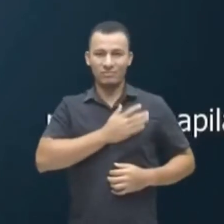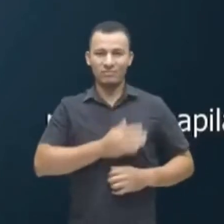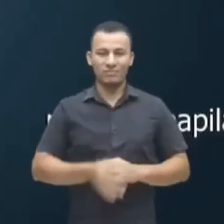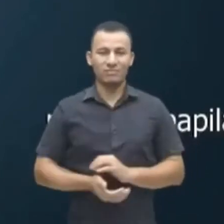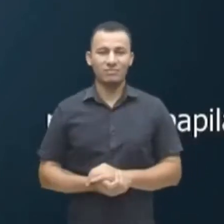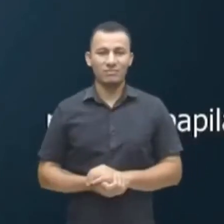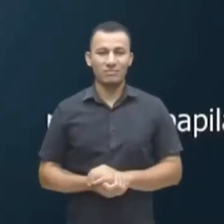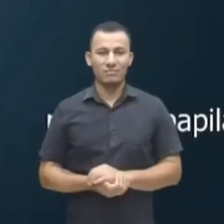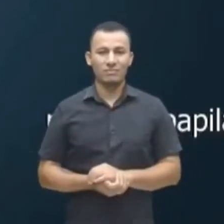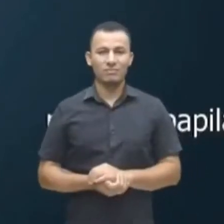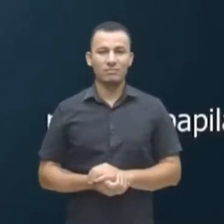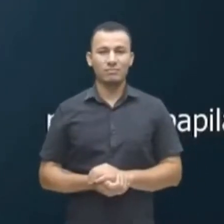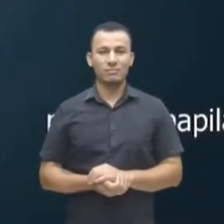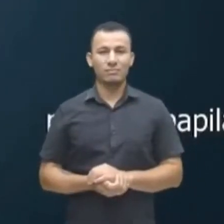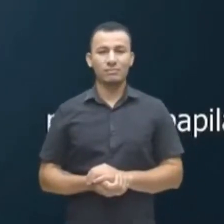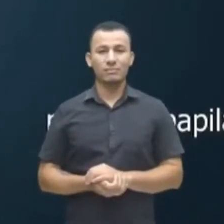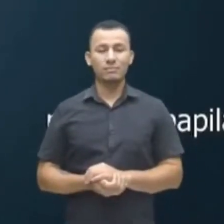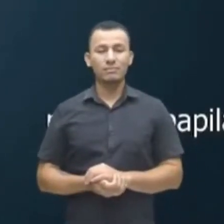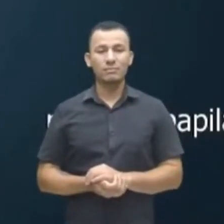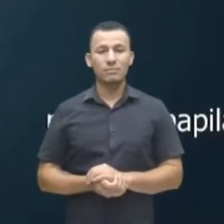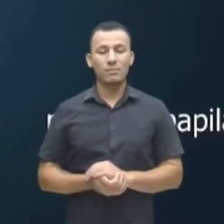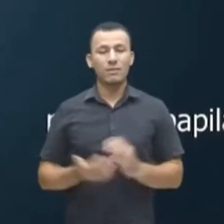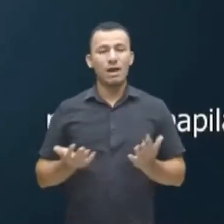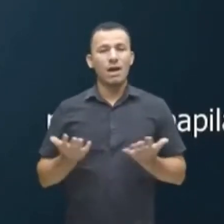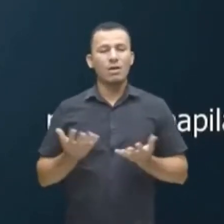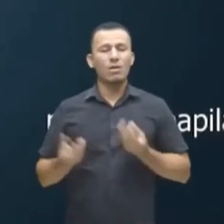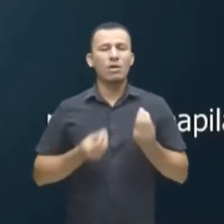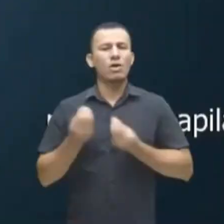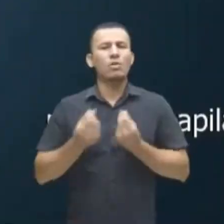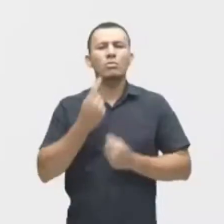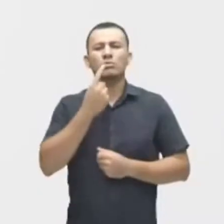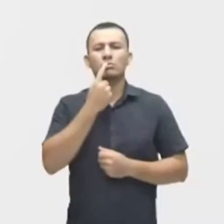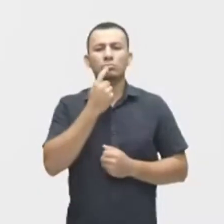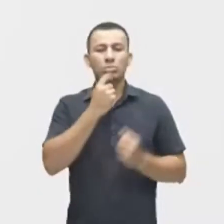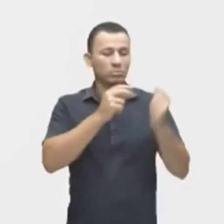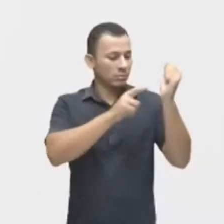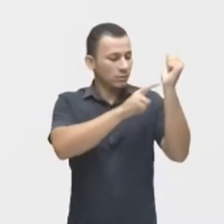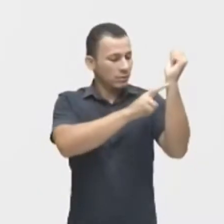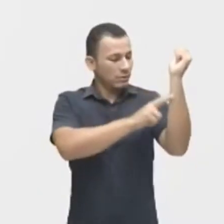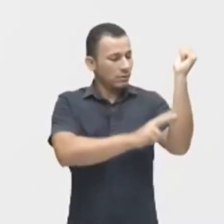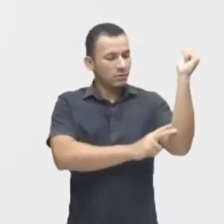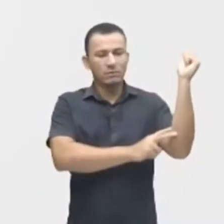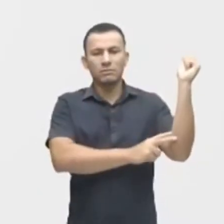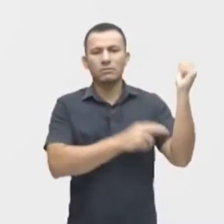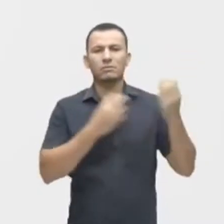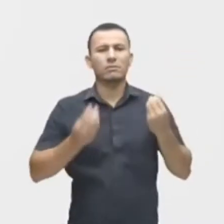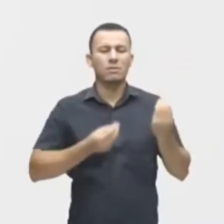Vamos lá? Agora vamos ver como funcionam os vasos sanguíneos?